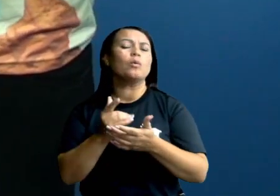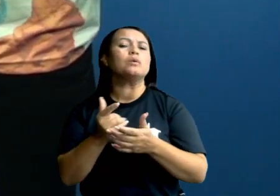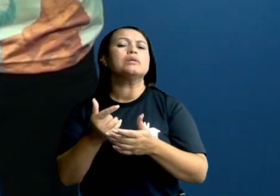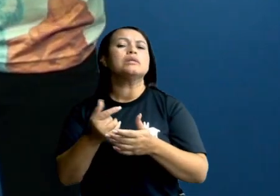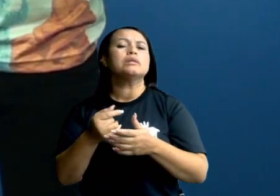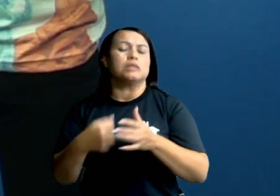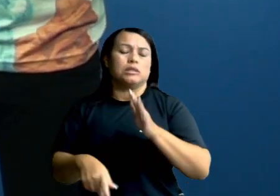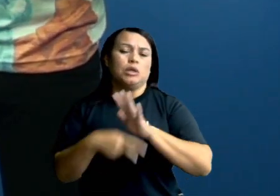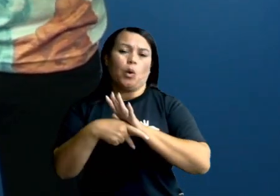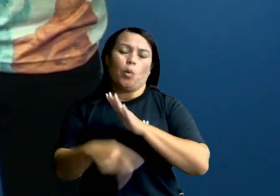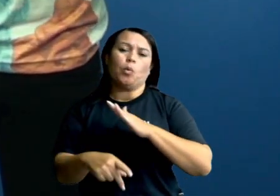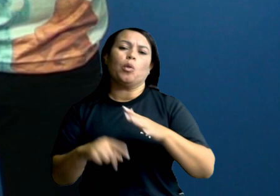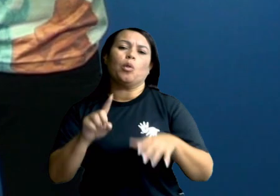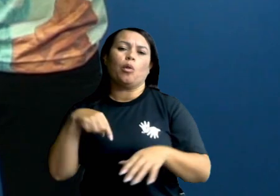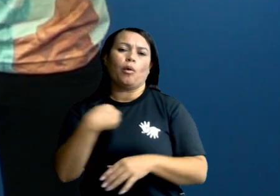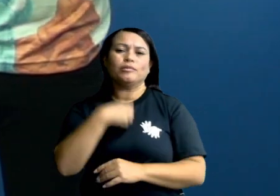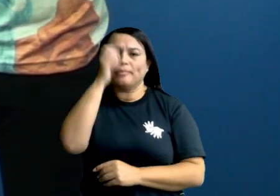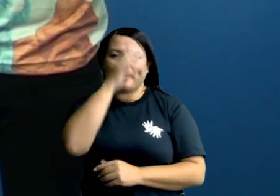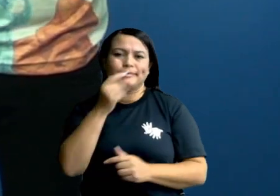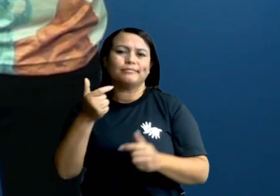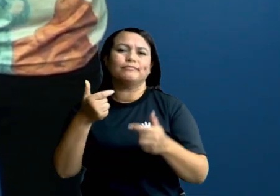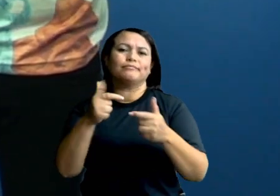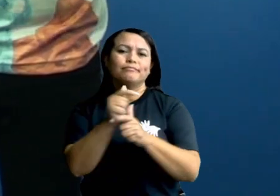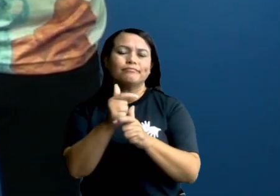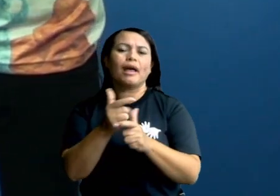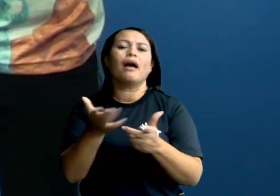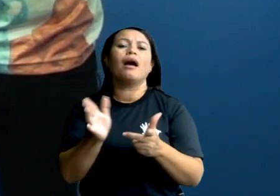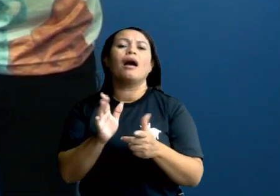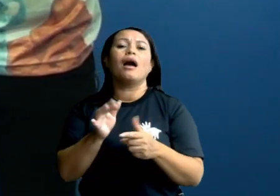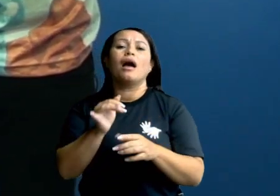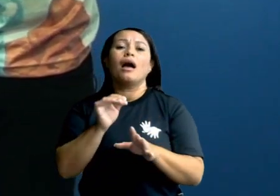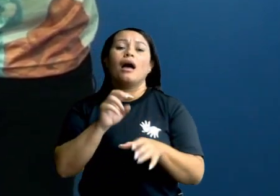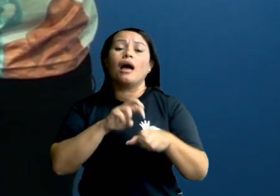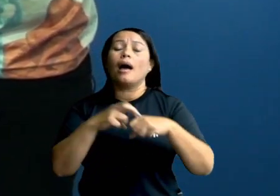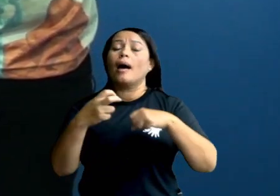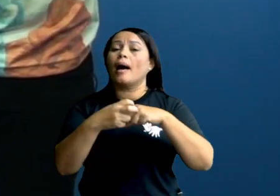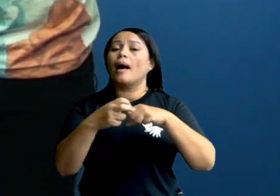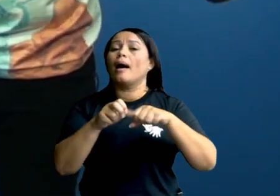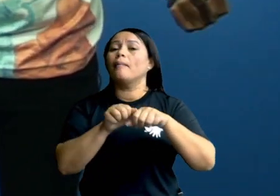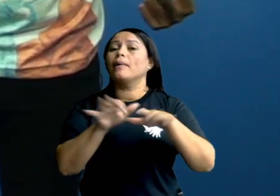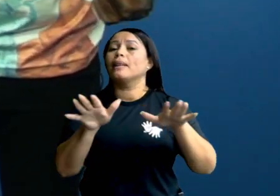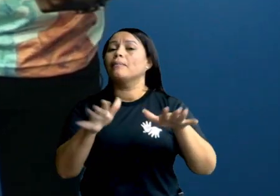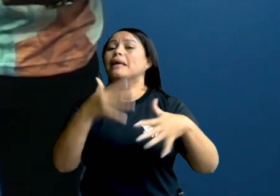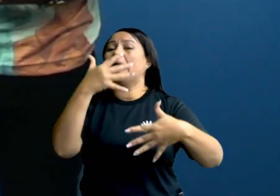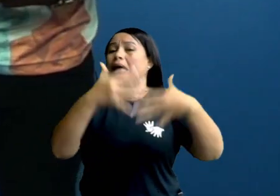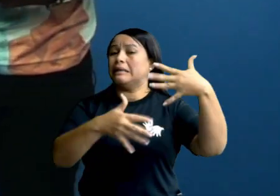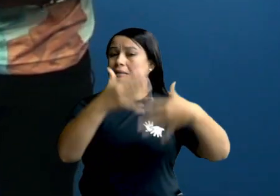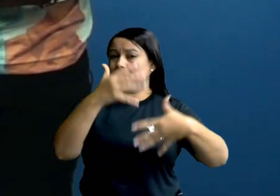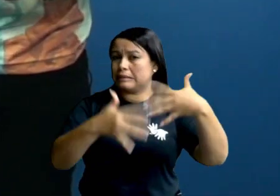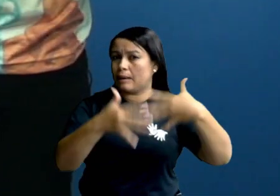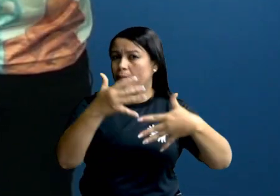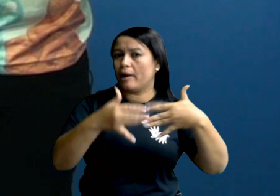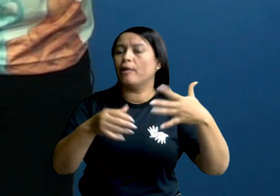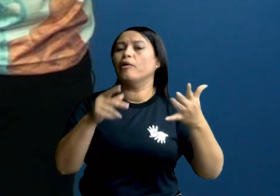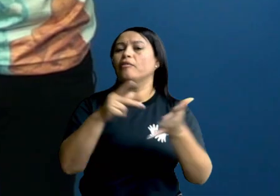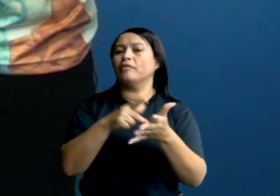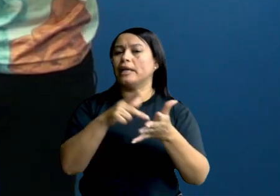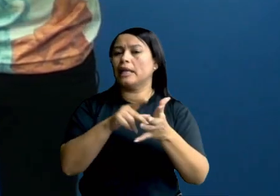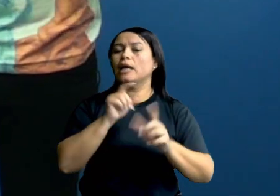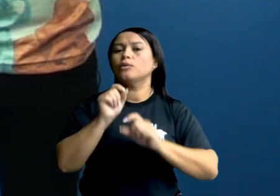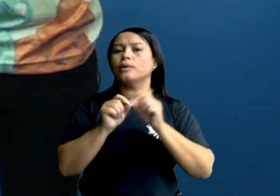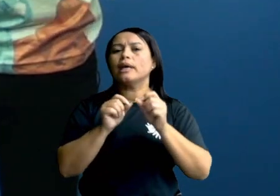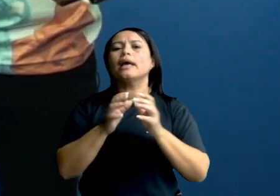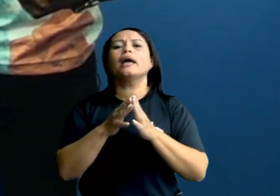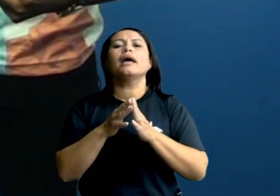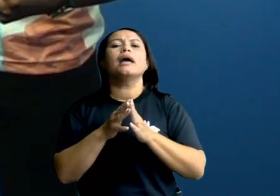nosso. Todavia, lógico, a pandemia ela atrapalhou muito esse fluxo migratório, né? Hoje não é tão intenso